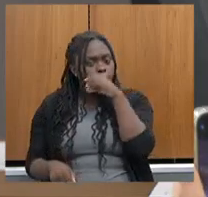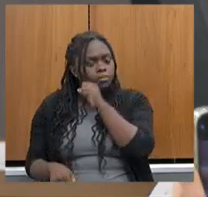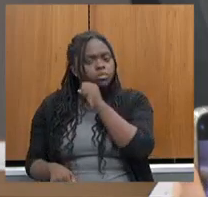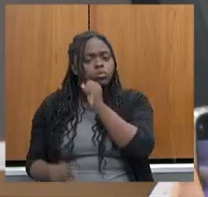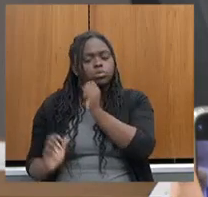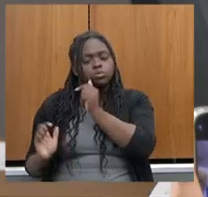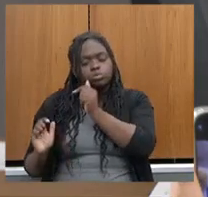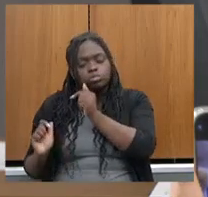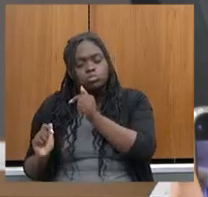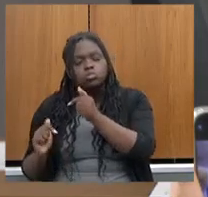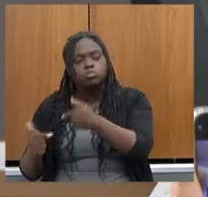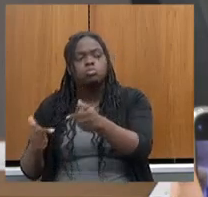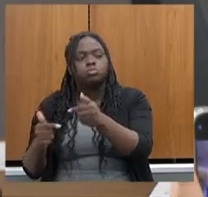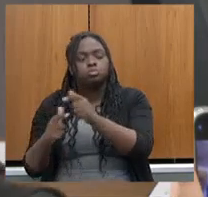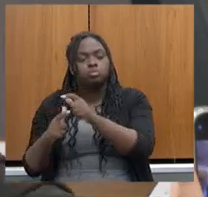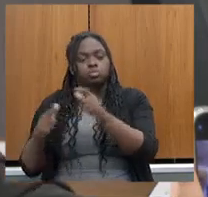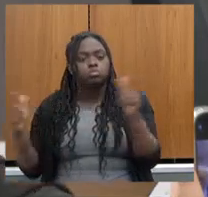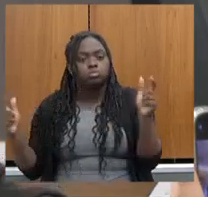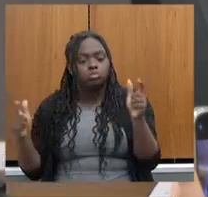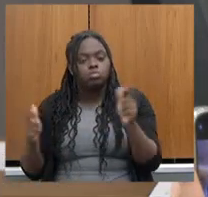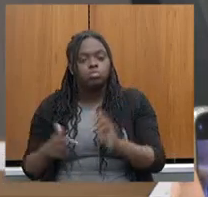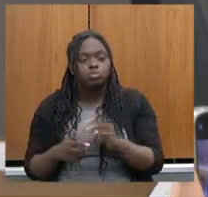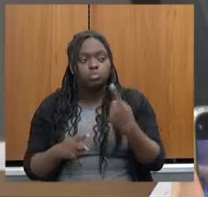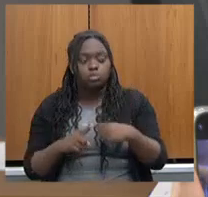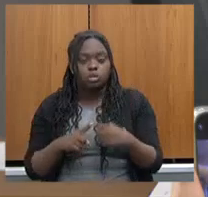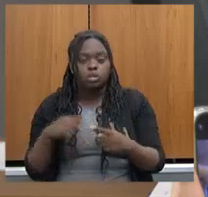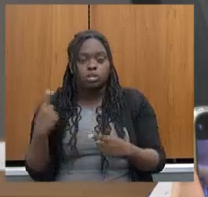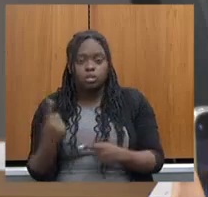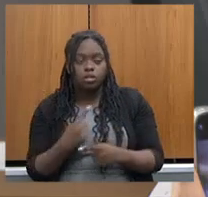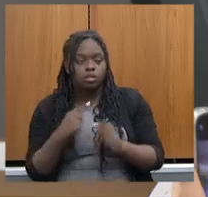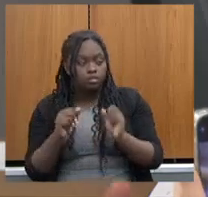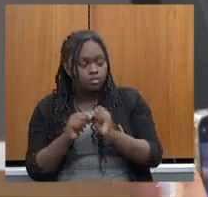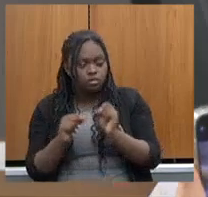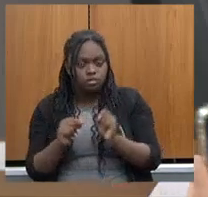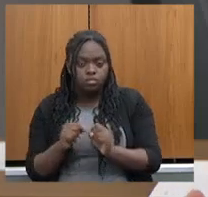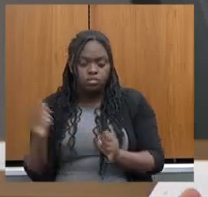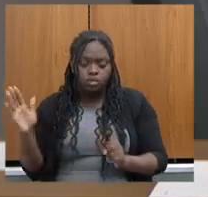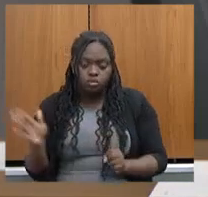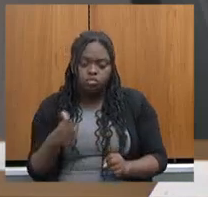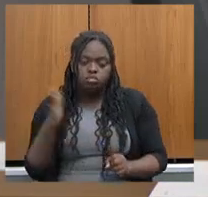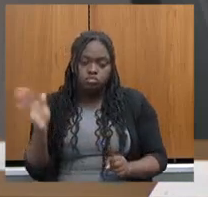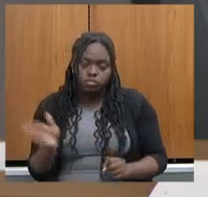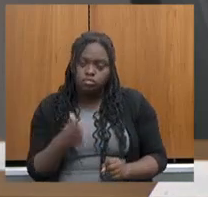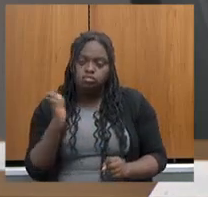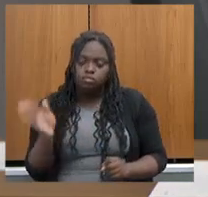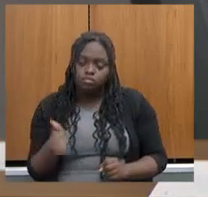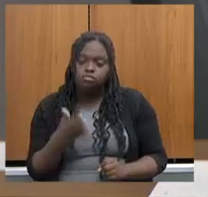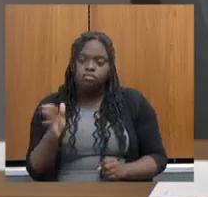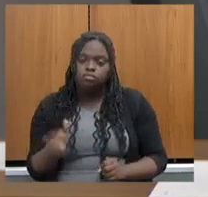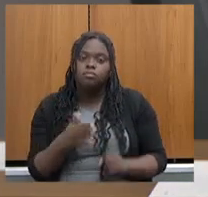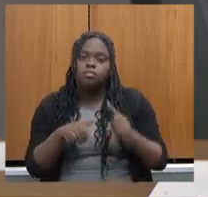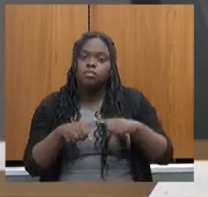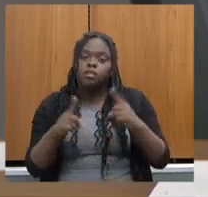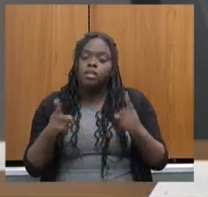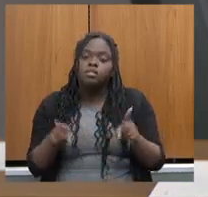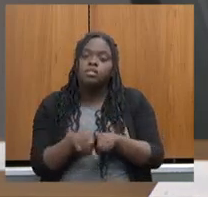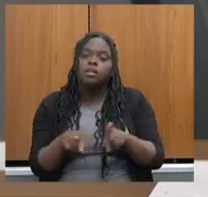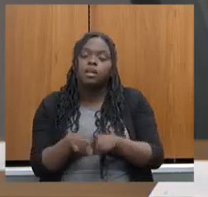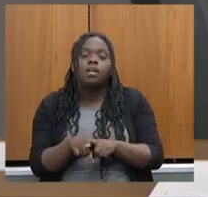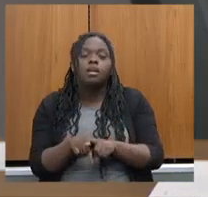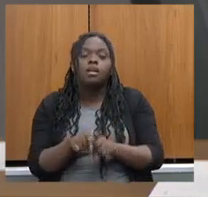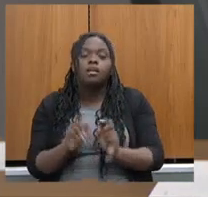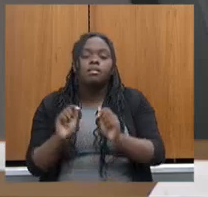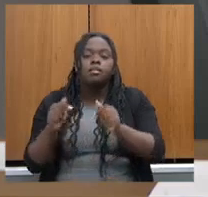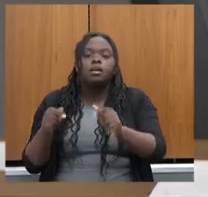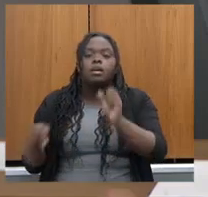efetividade muito grande porque nós fizemos a evacuação mas mais do que isso nós fizemos a extinção